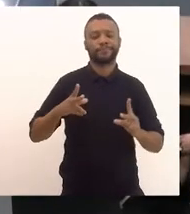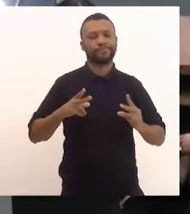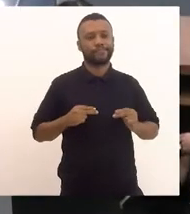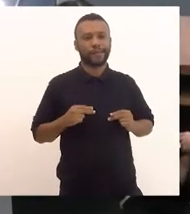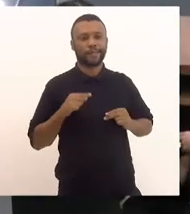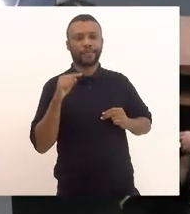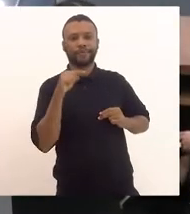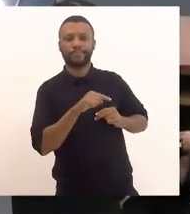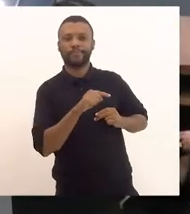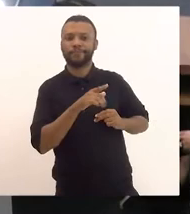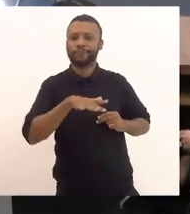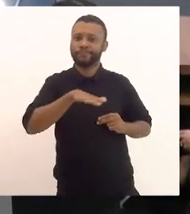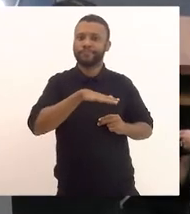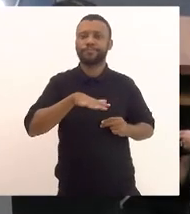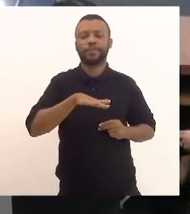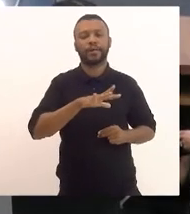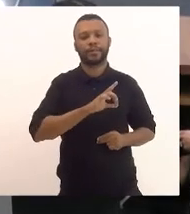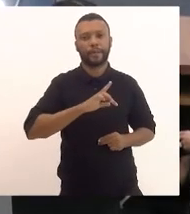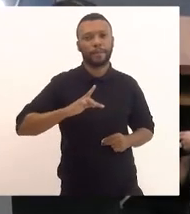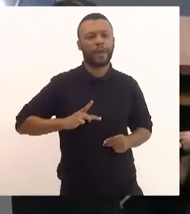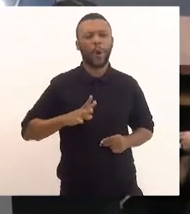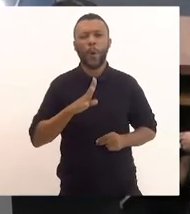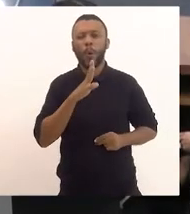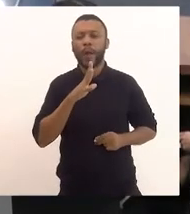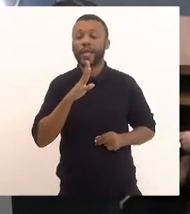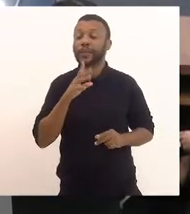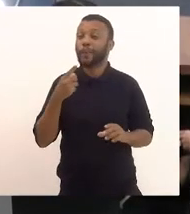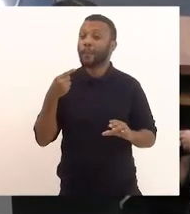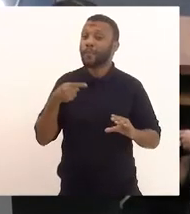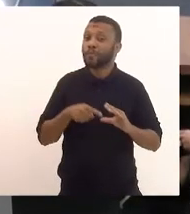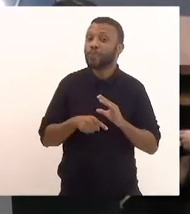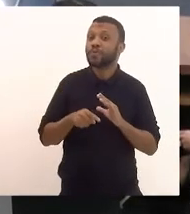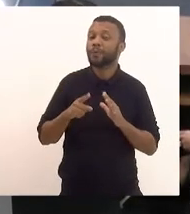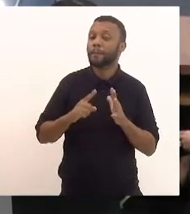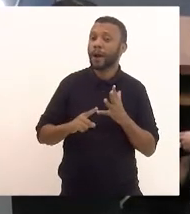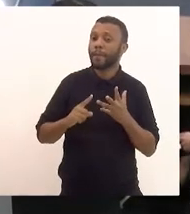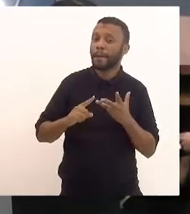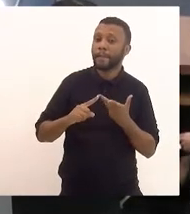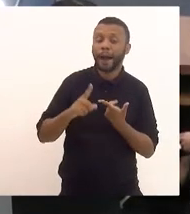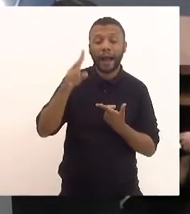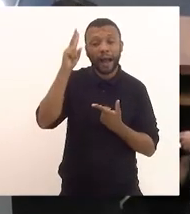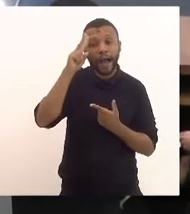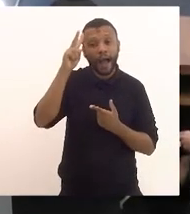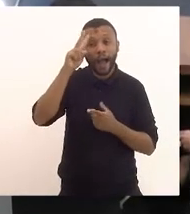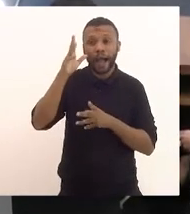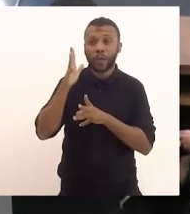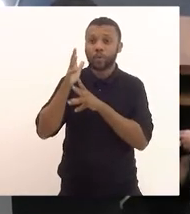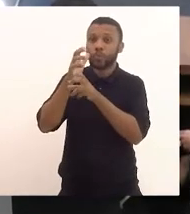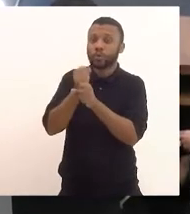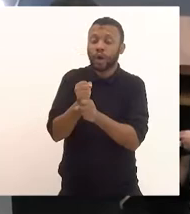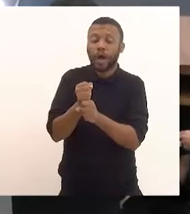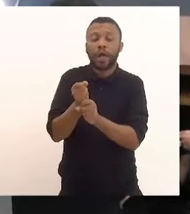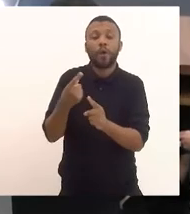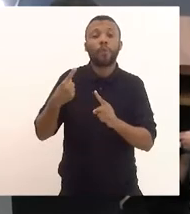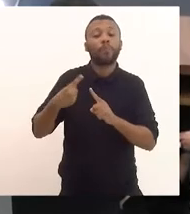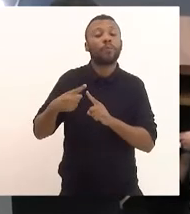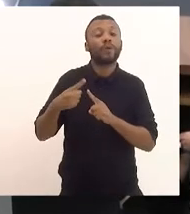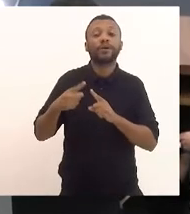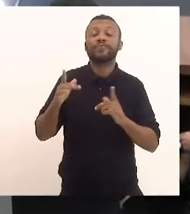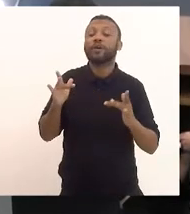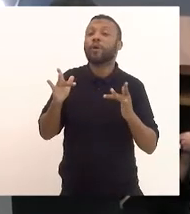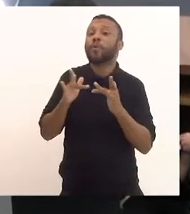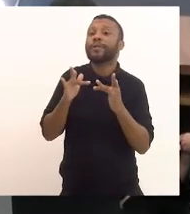merecida para Defensoria Pública eu conheço bem a história de vocês porque eu vivi intimamente